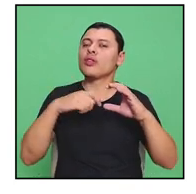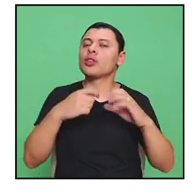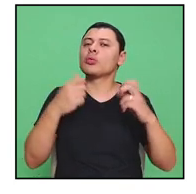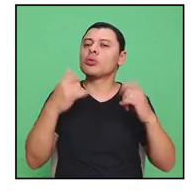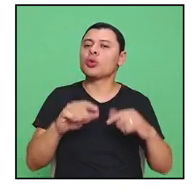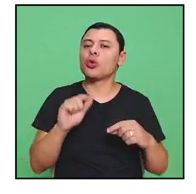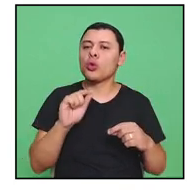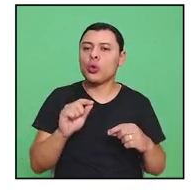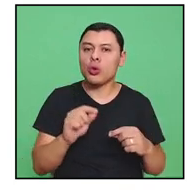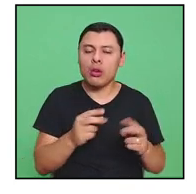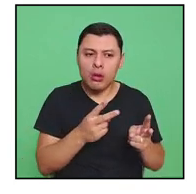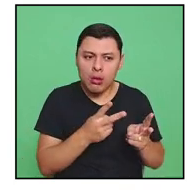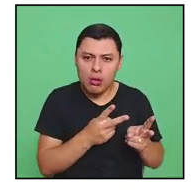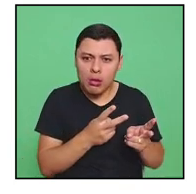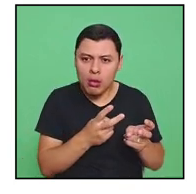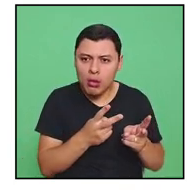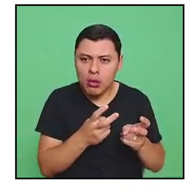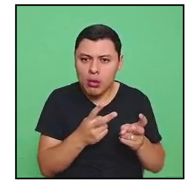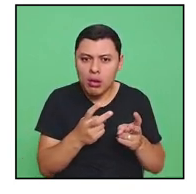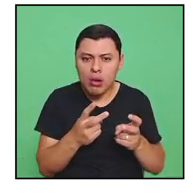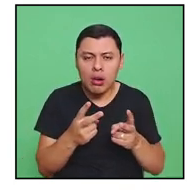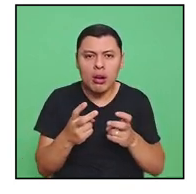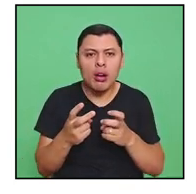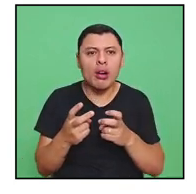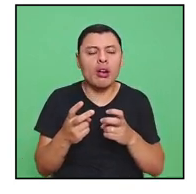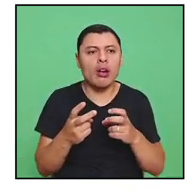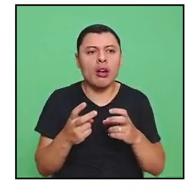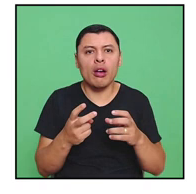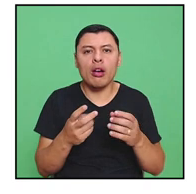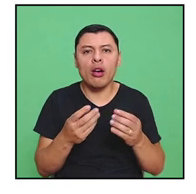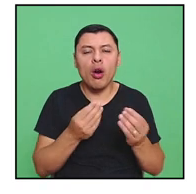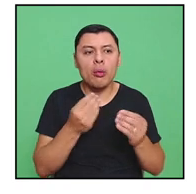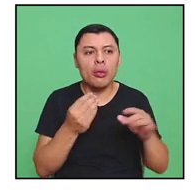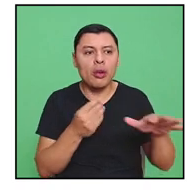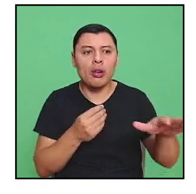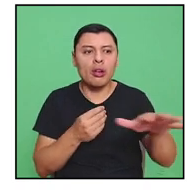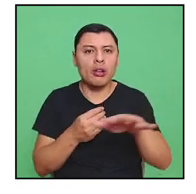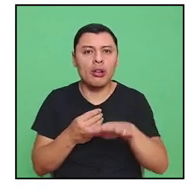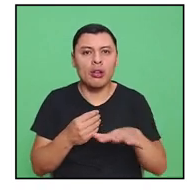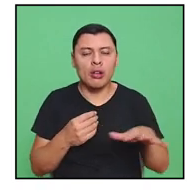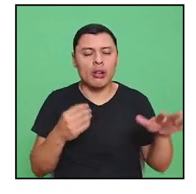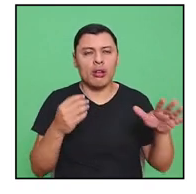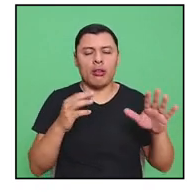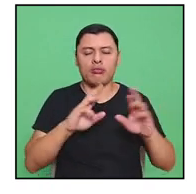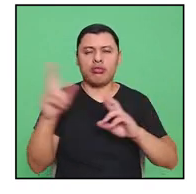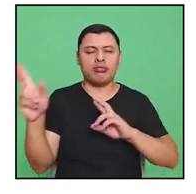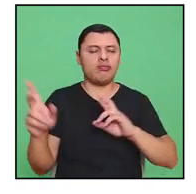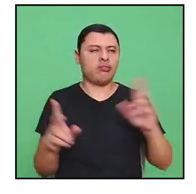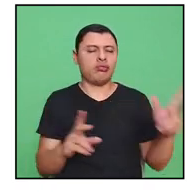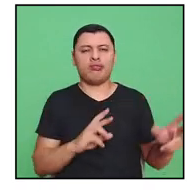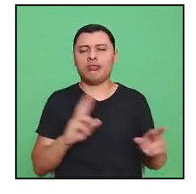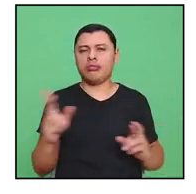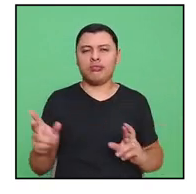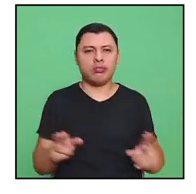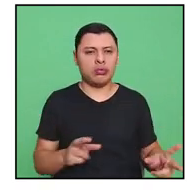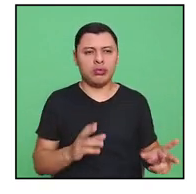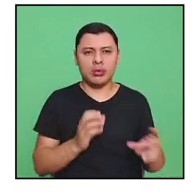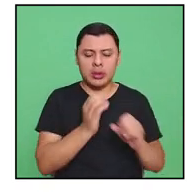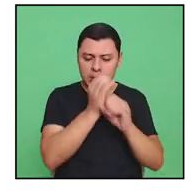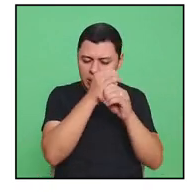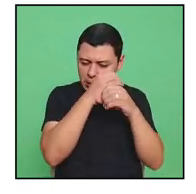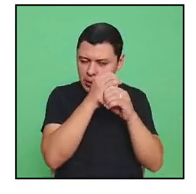da captação dele, né, sobre uma relação de ambientes quase distópicos, sabe, microscópicos